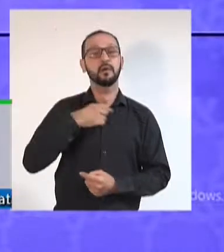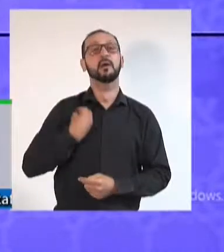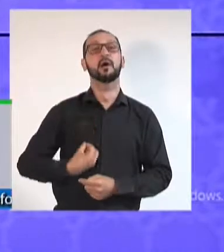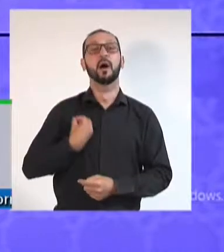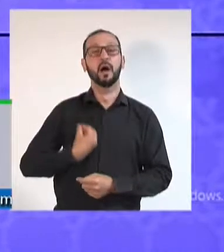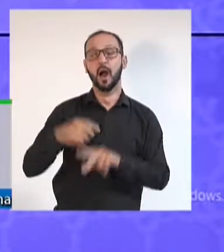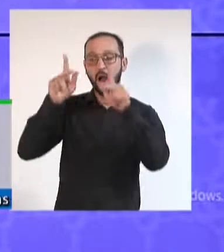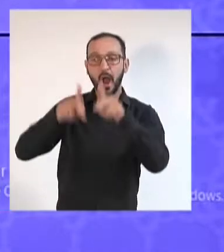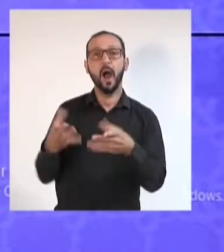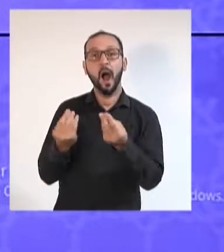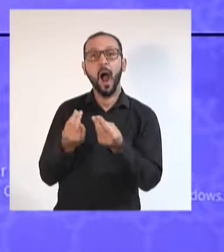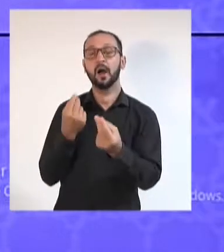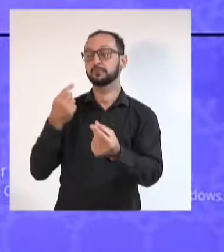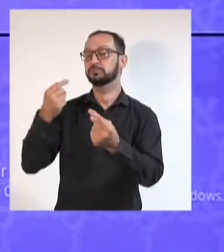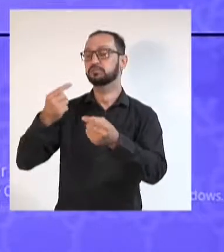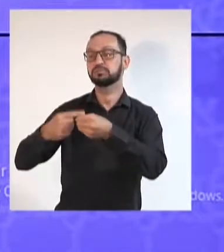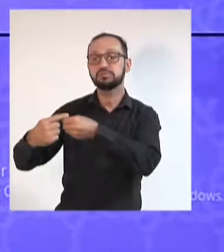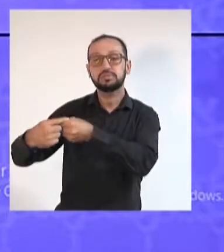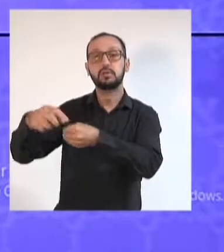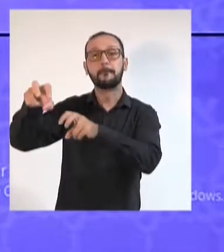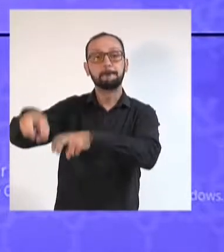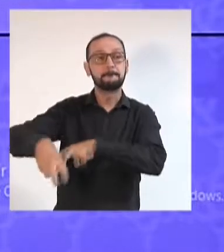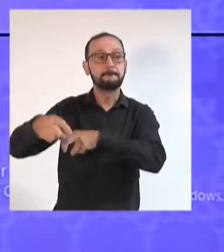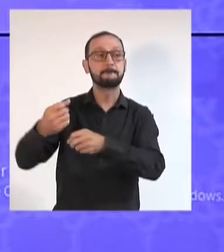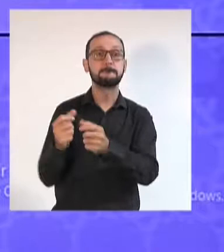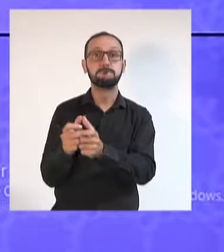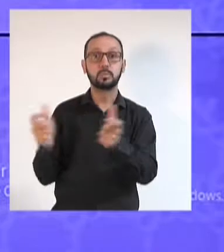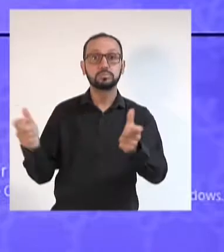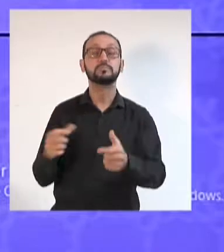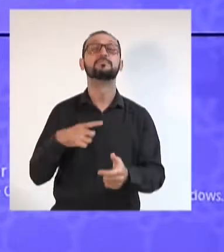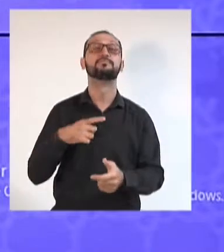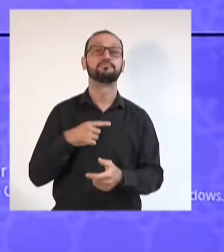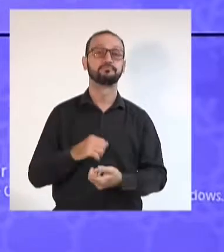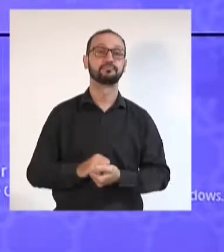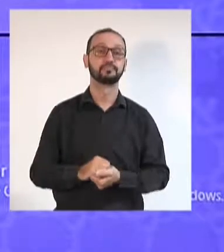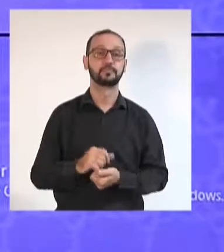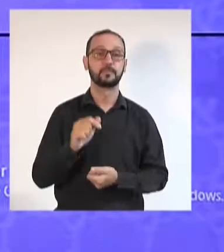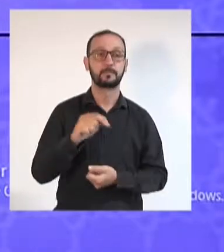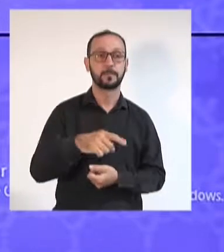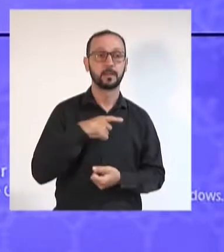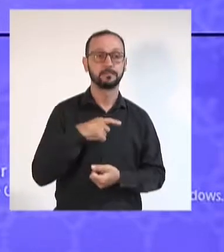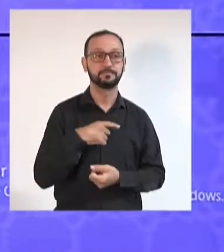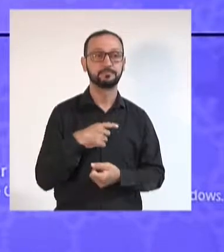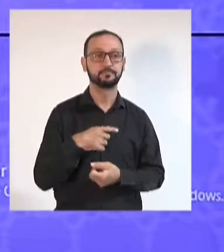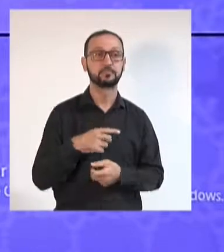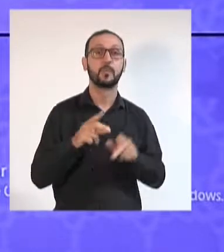rural. Nós não podemos esquecer dessa população. Aqui